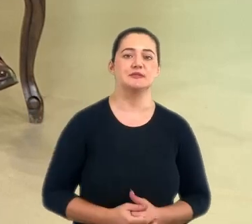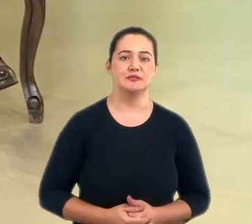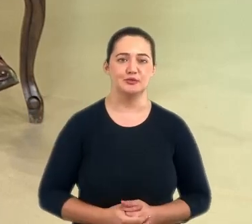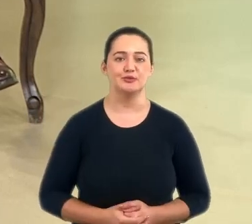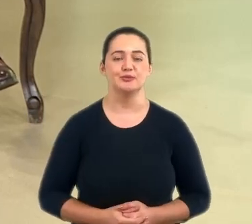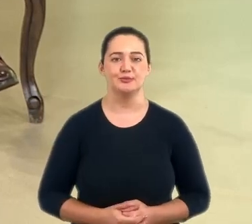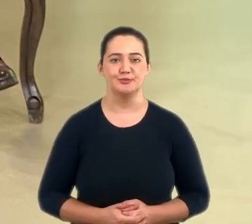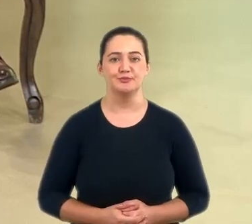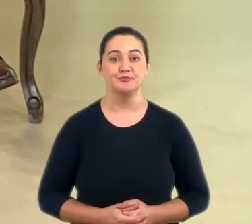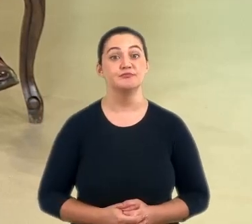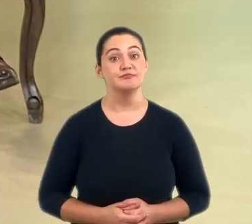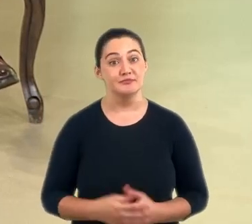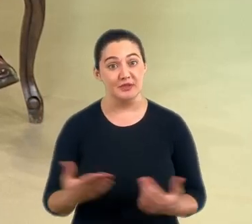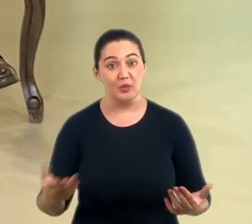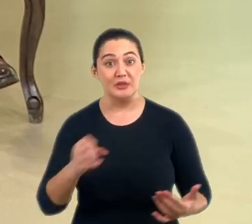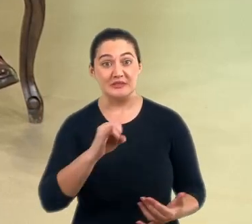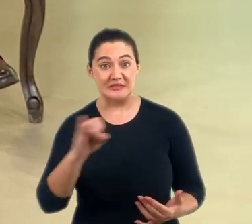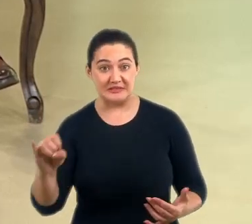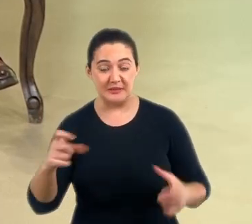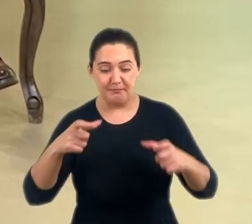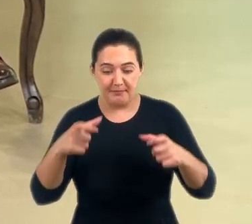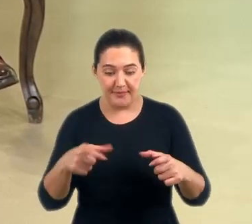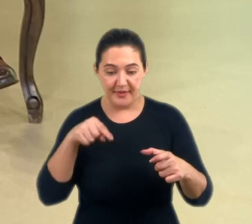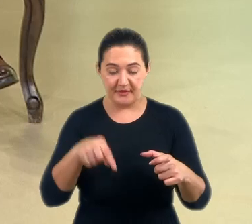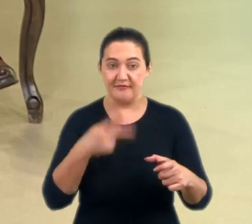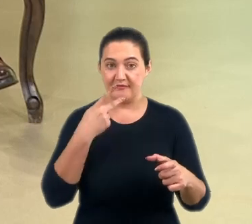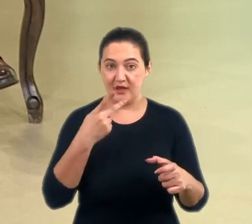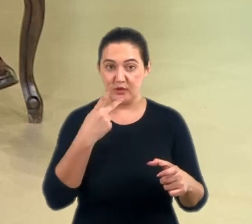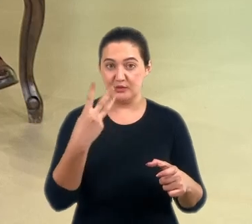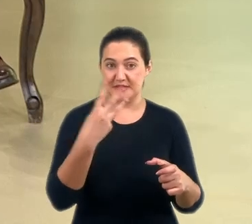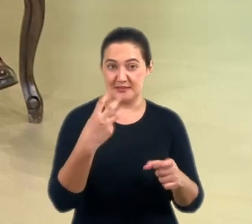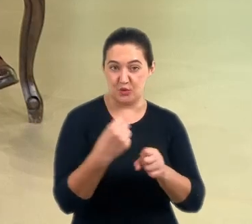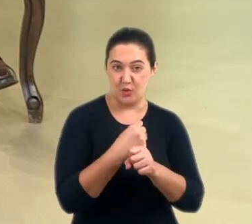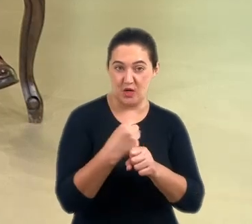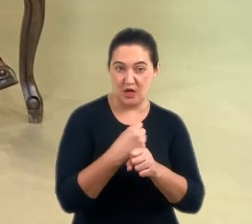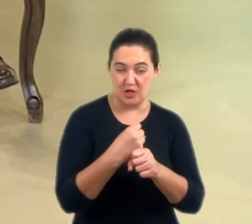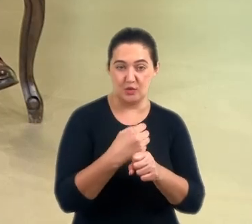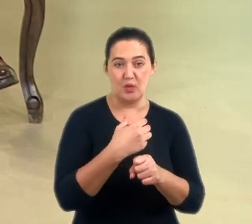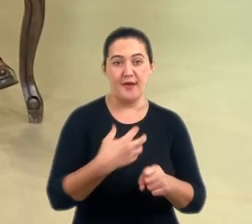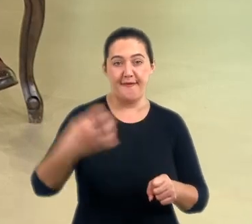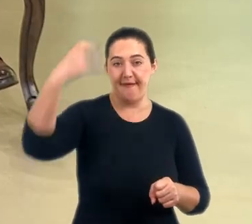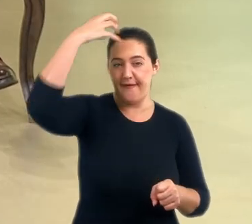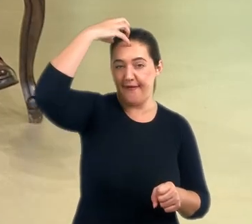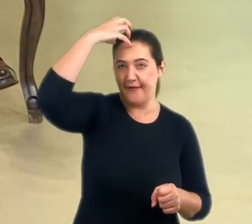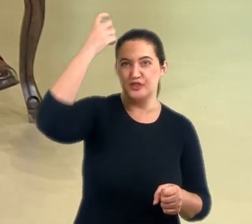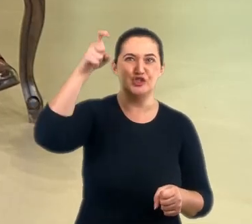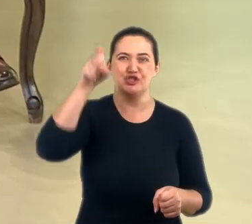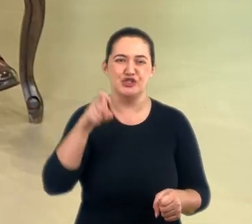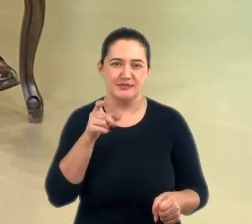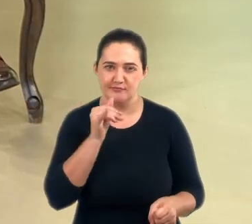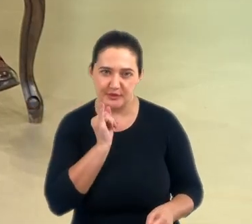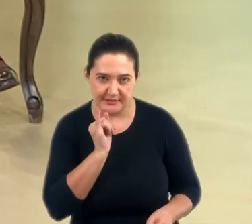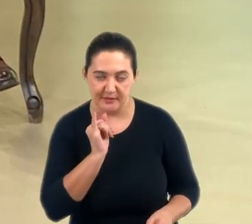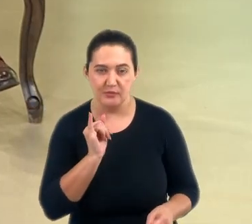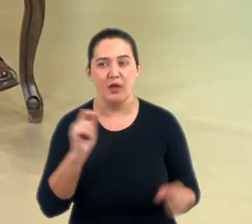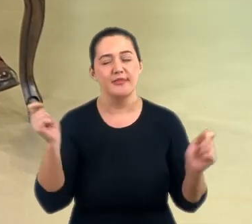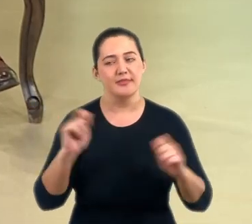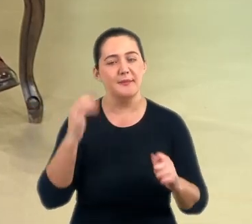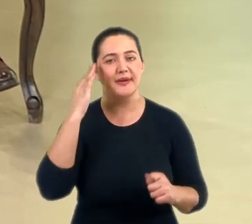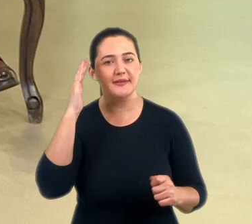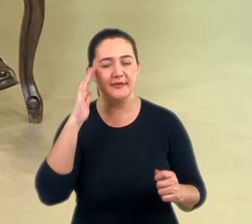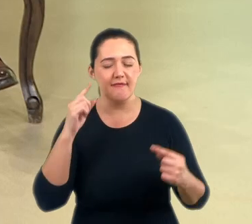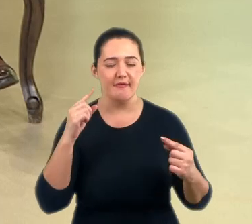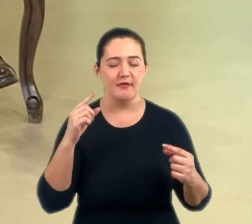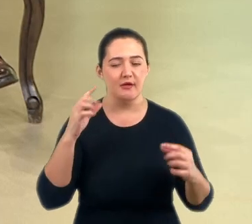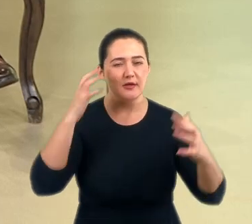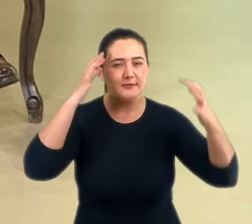tablete cuneiforme. E se esse tablete está dizendo que aquilo aconteceu no 3º ano do rei tal, a gente pode cruzar dados.